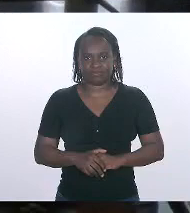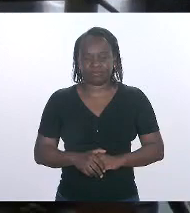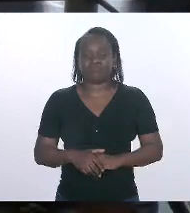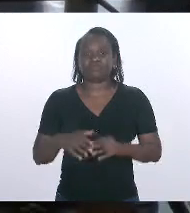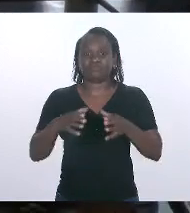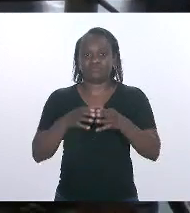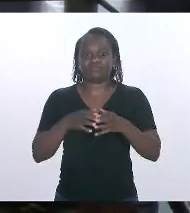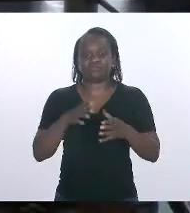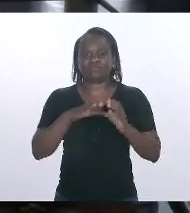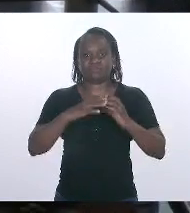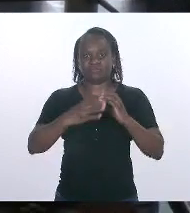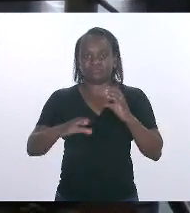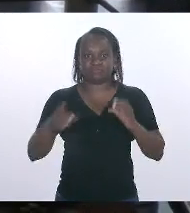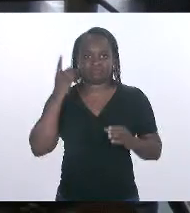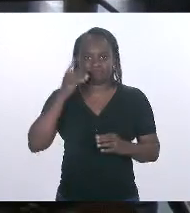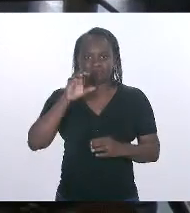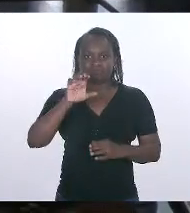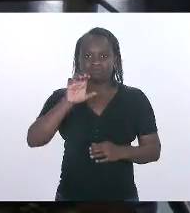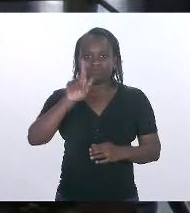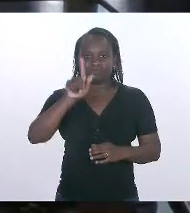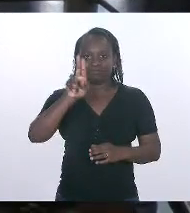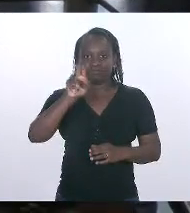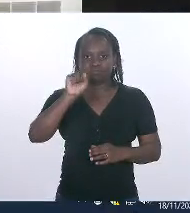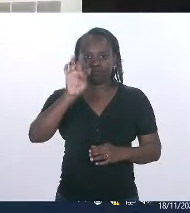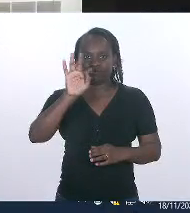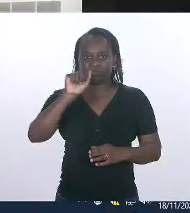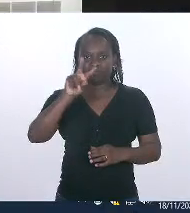Pela Comissão de Saneamento, deputado Gustavo Schmidt.